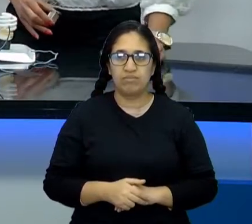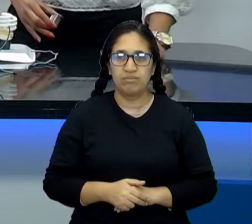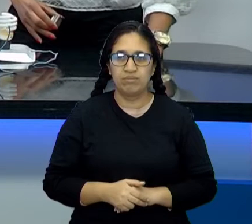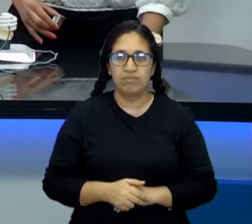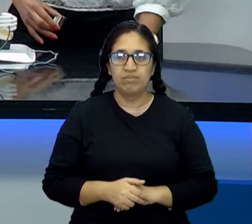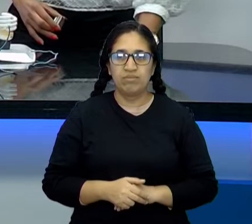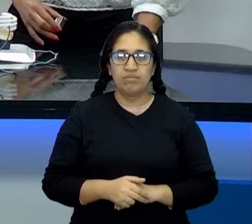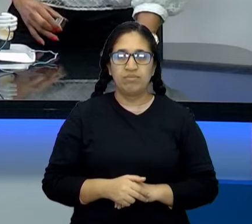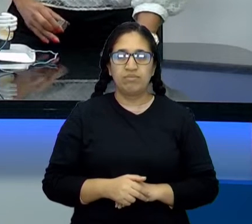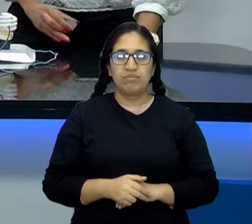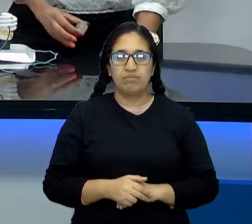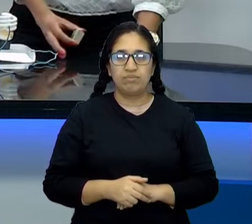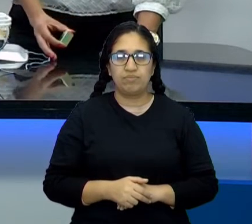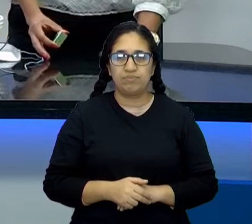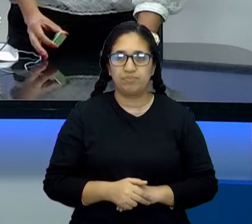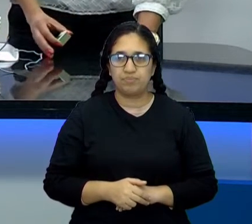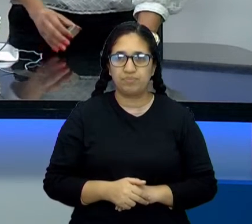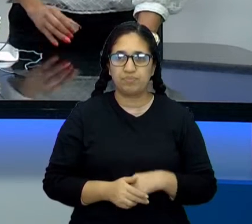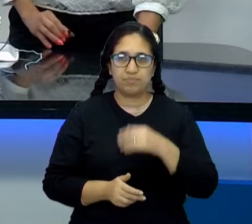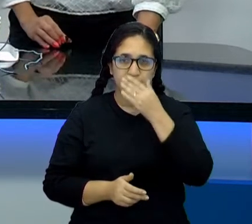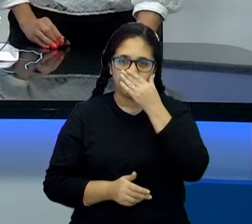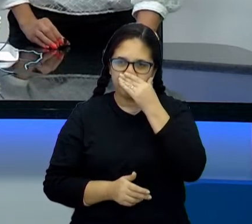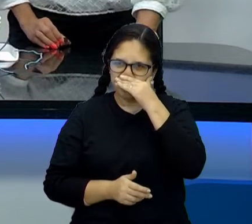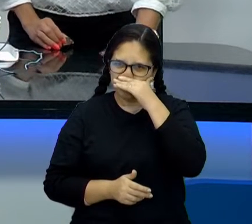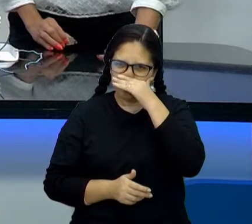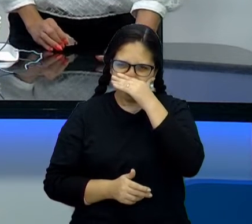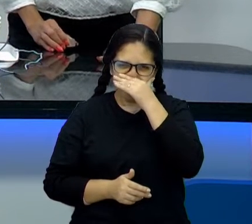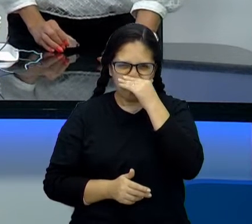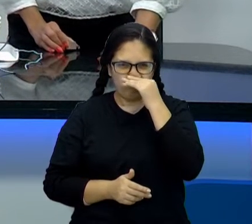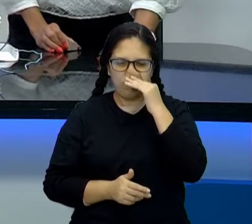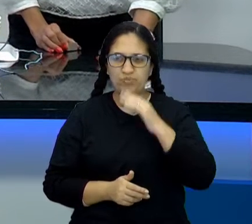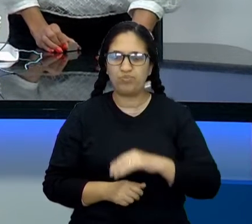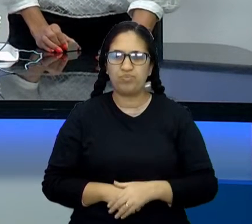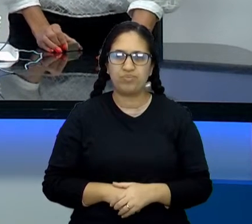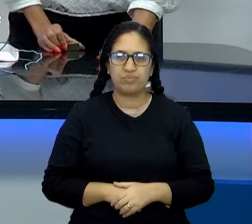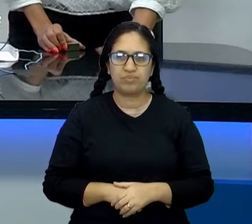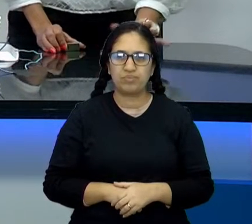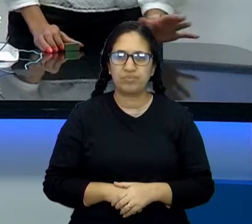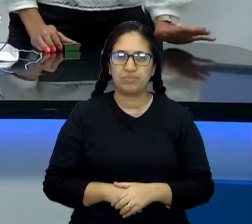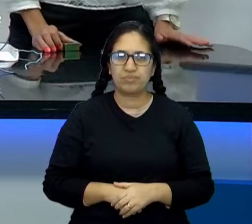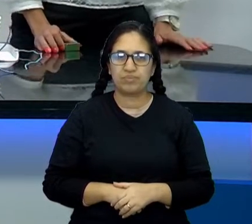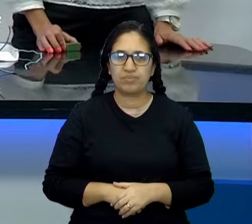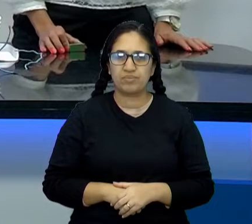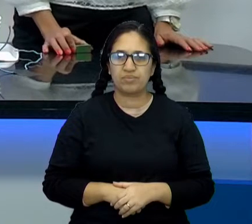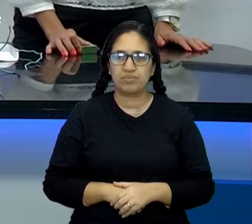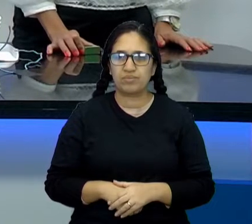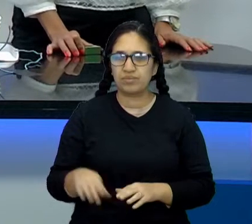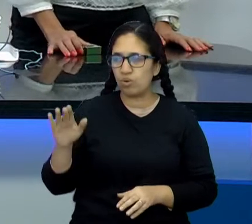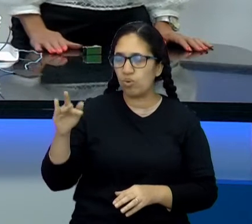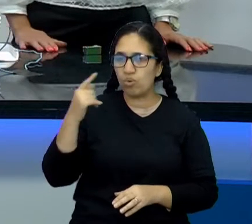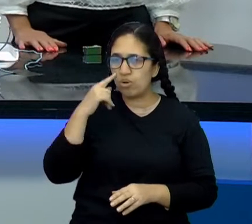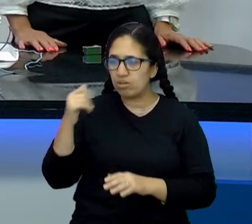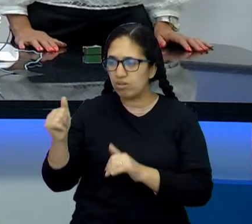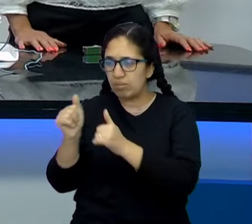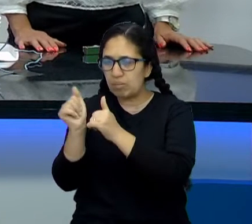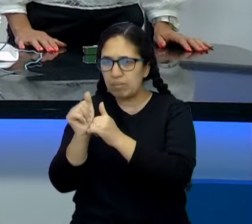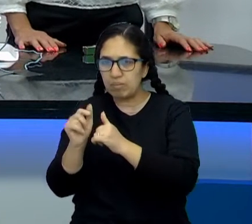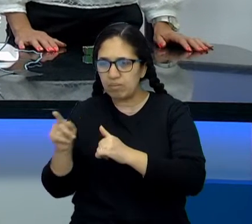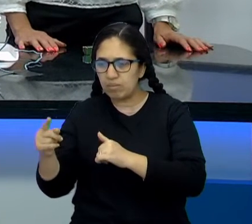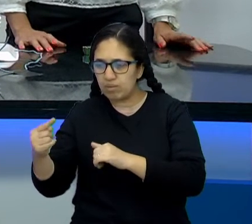Aqui, ó, então vamos pôr aqui na câmera 3, nosso diretor vai colocar aqui pra gente. Quando eu aproximo o